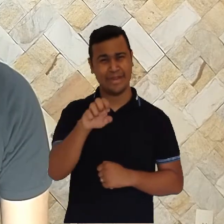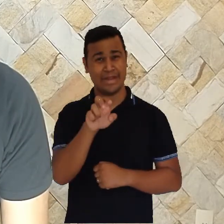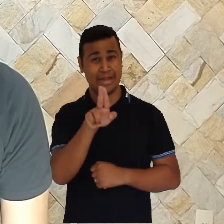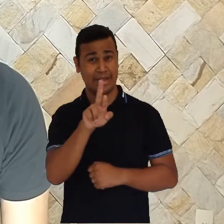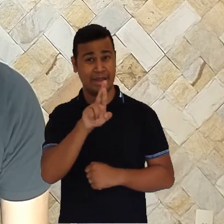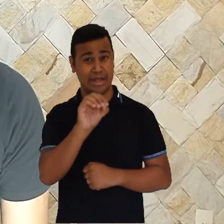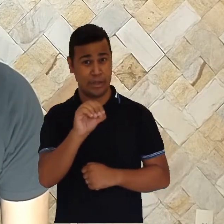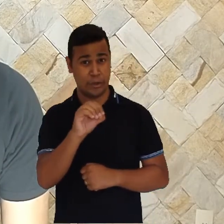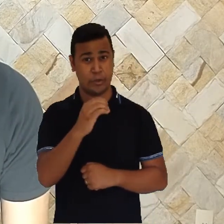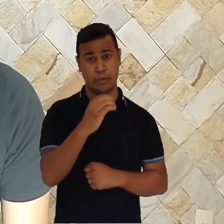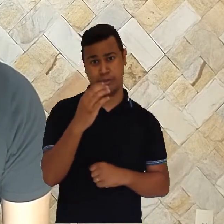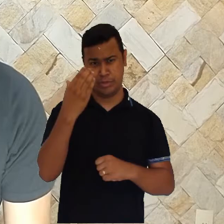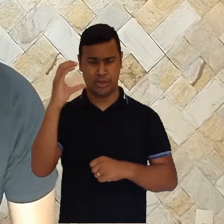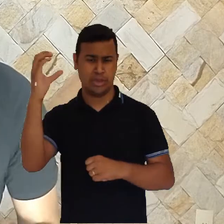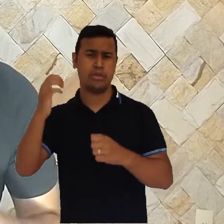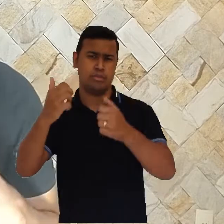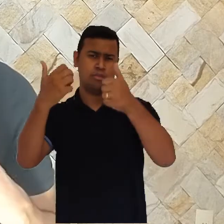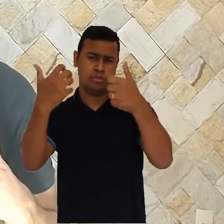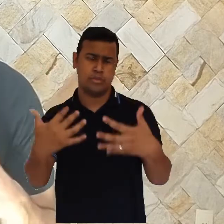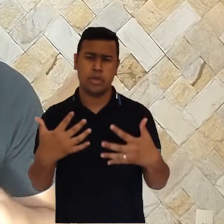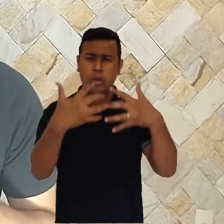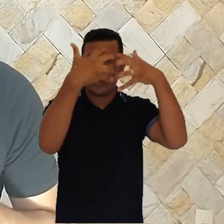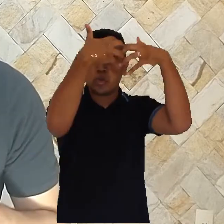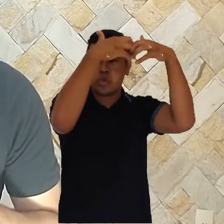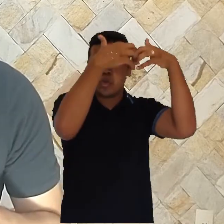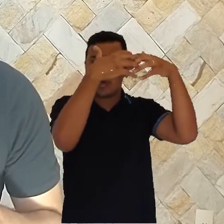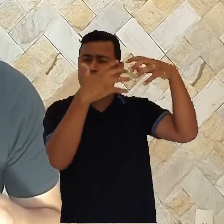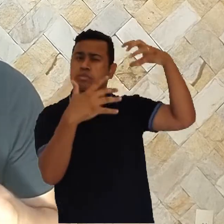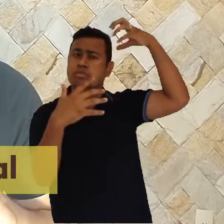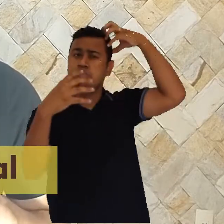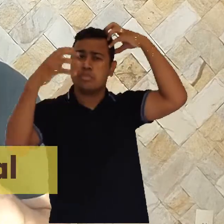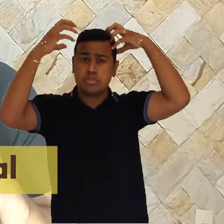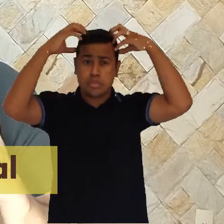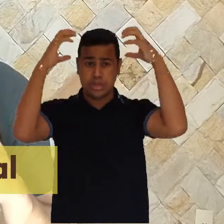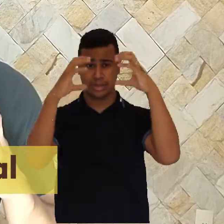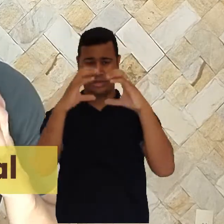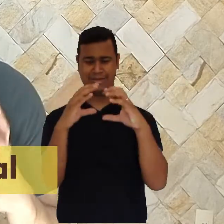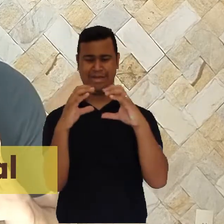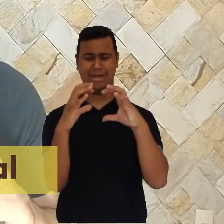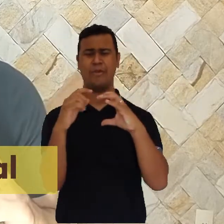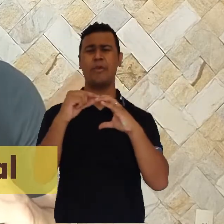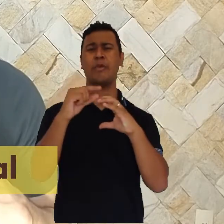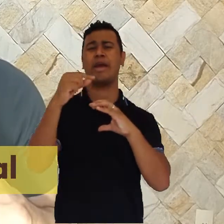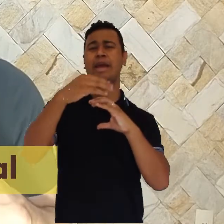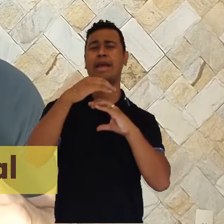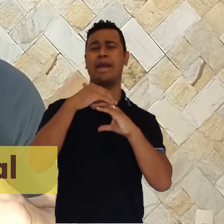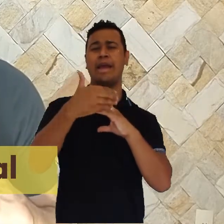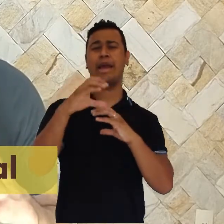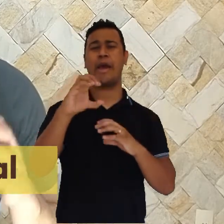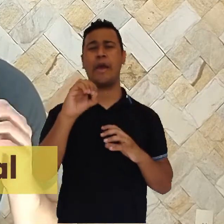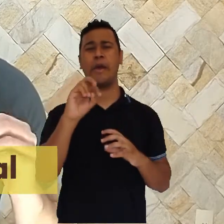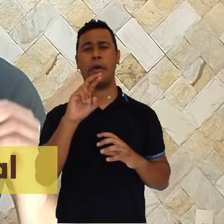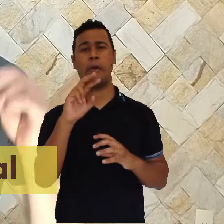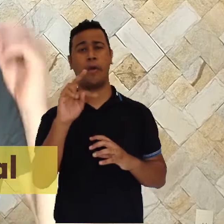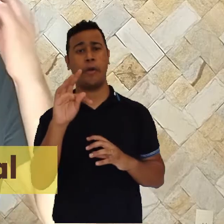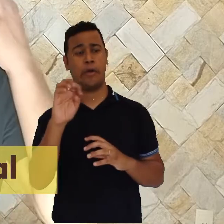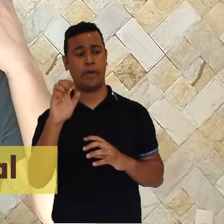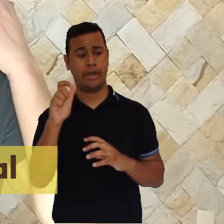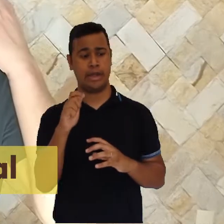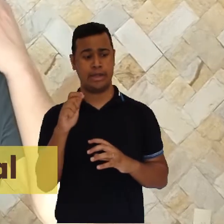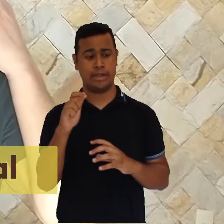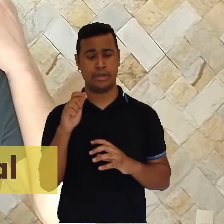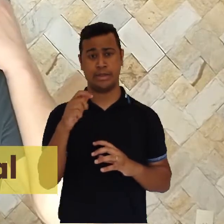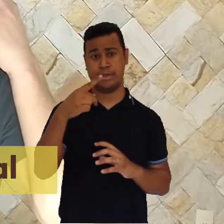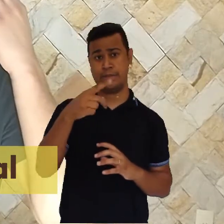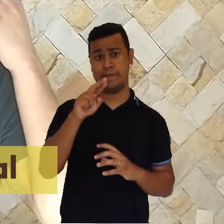estão associadas ao funcionamento de uma parte do cérebro chamada córtex pré-frontal, localizada mais ou menos